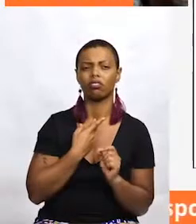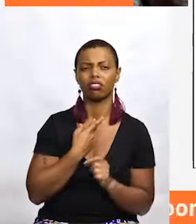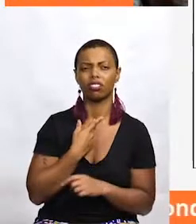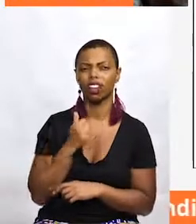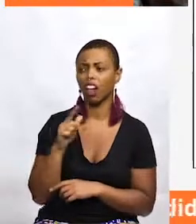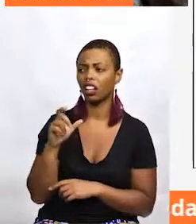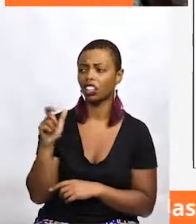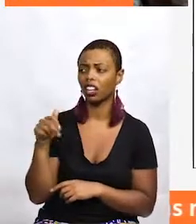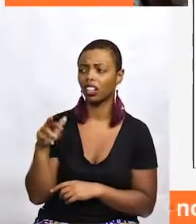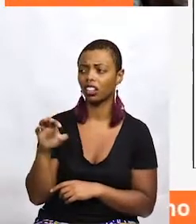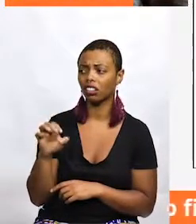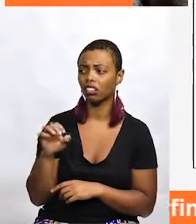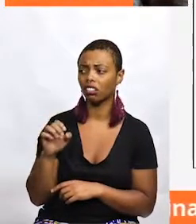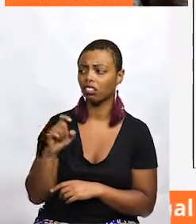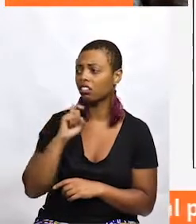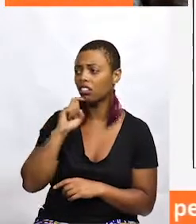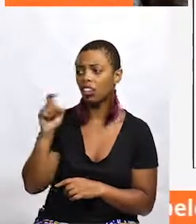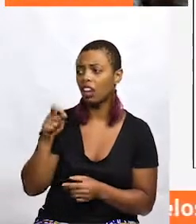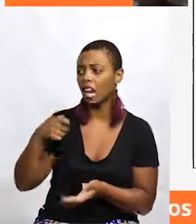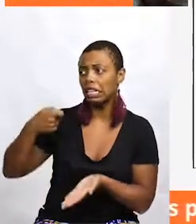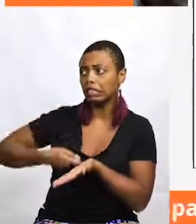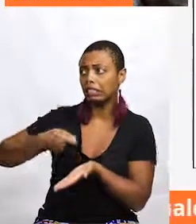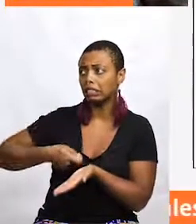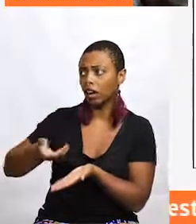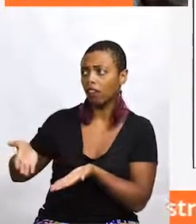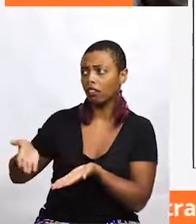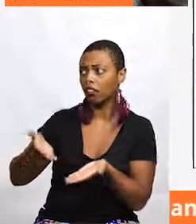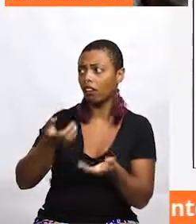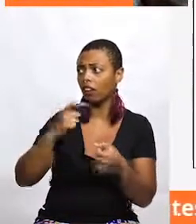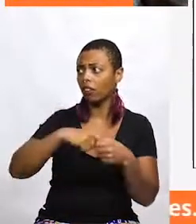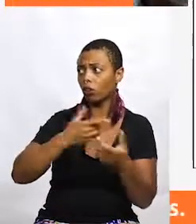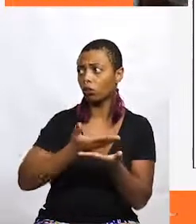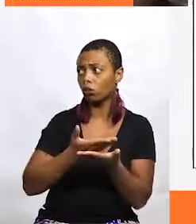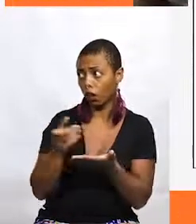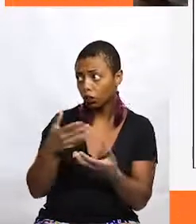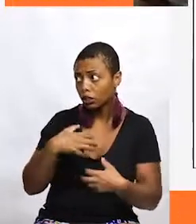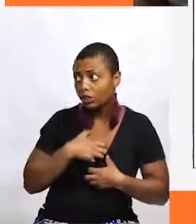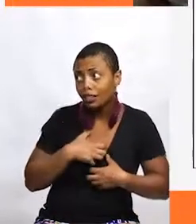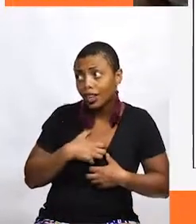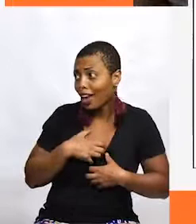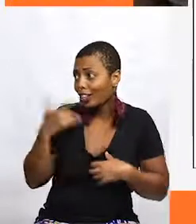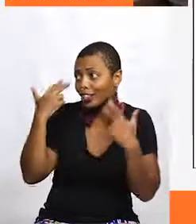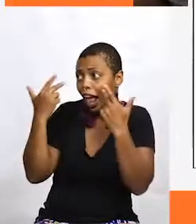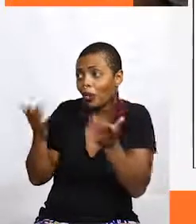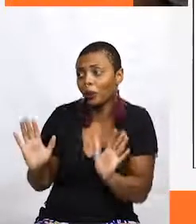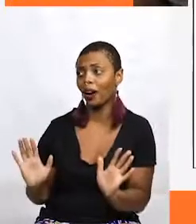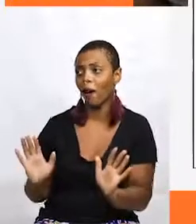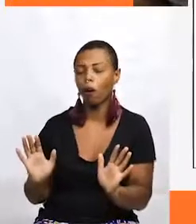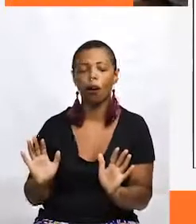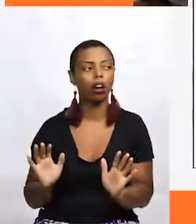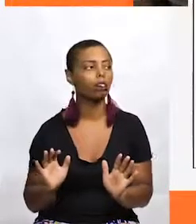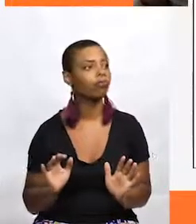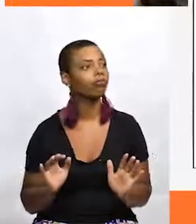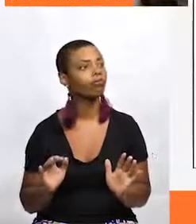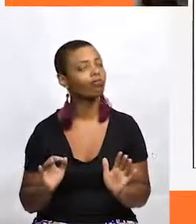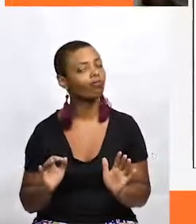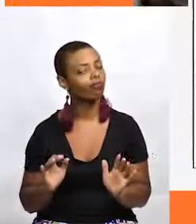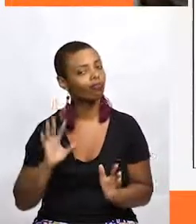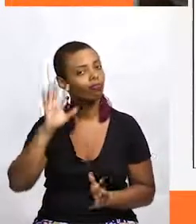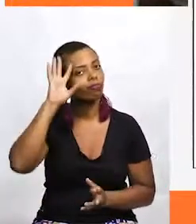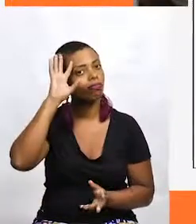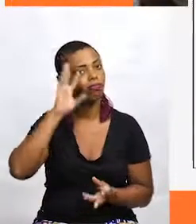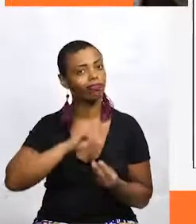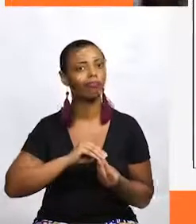te apertando para estudar, para voltar a estudar, é você que tá sentindo essa necessidade. E aí foi isso, né, e